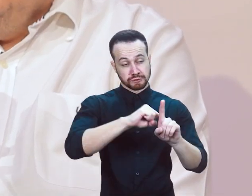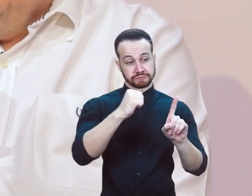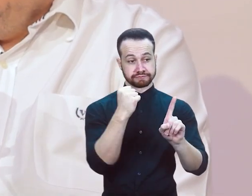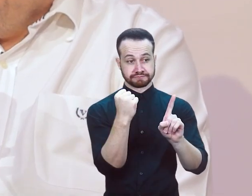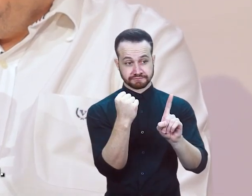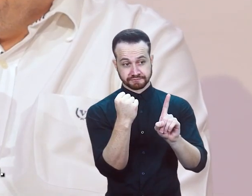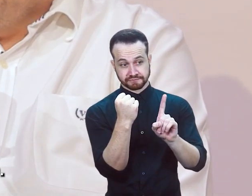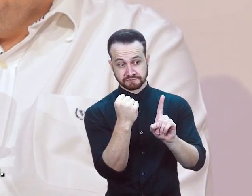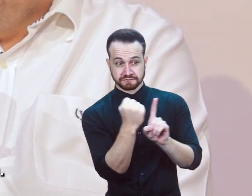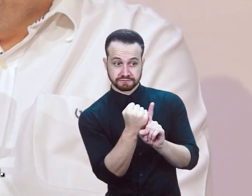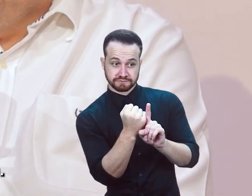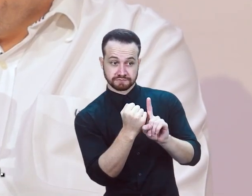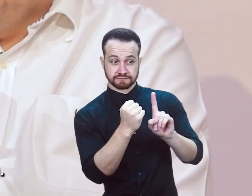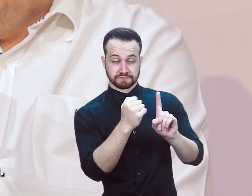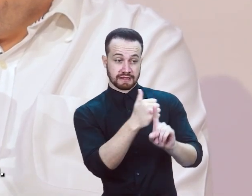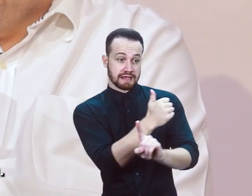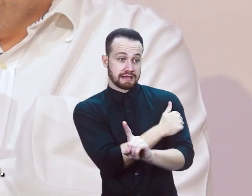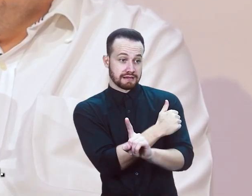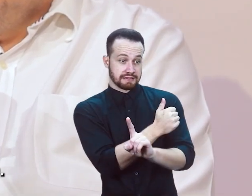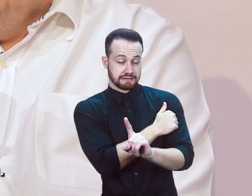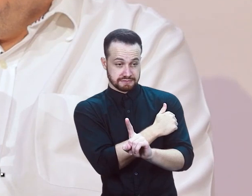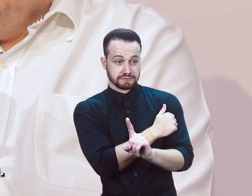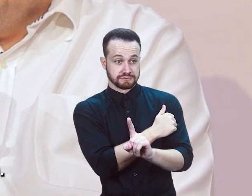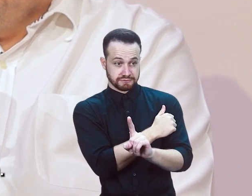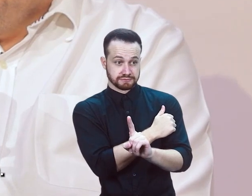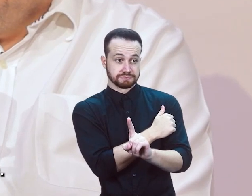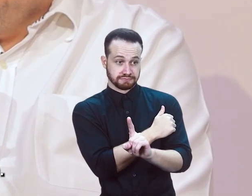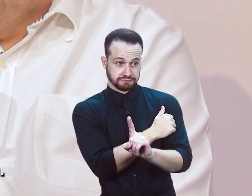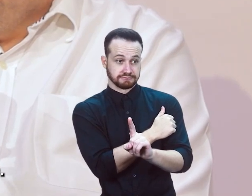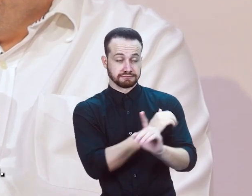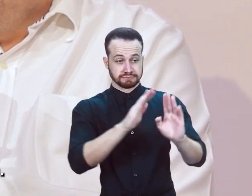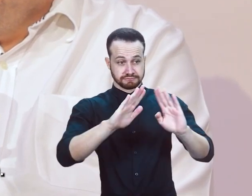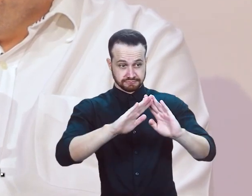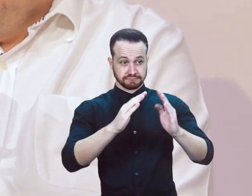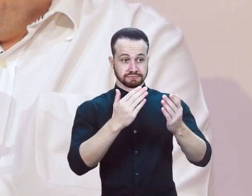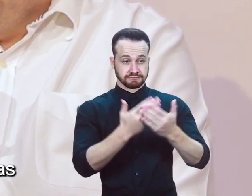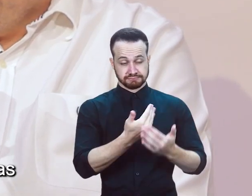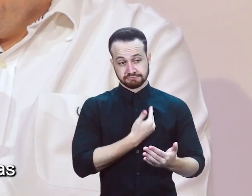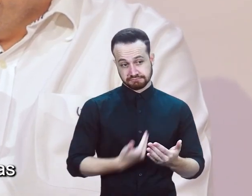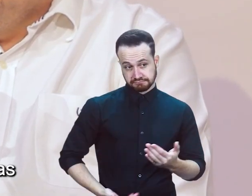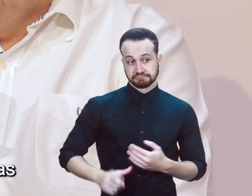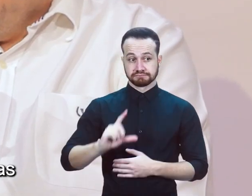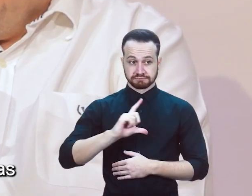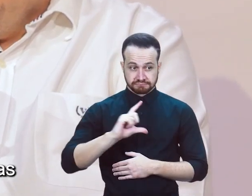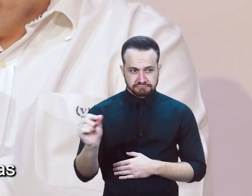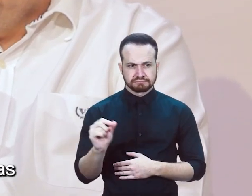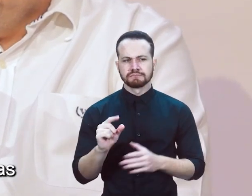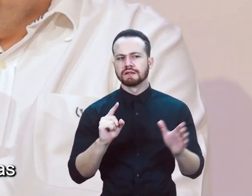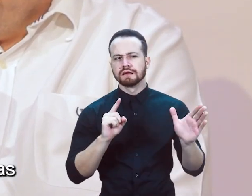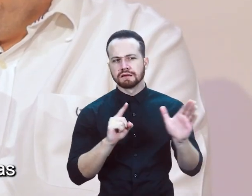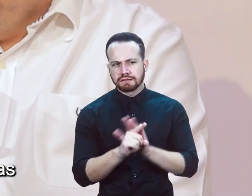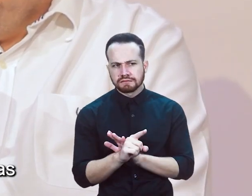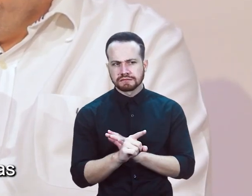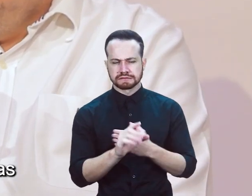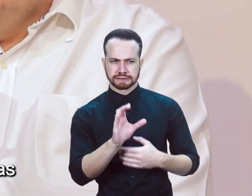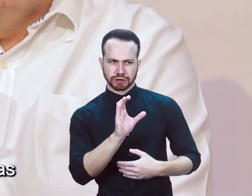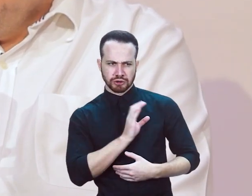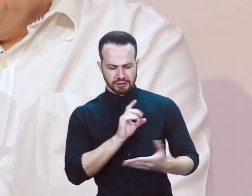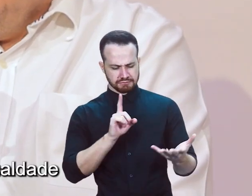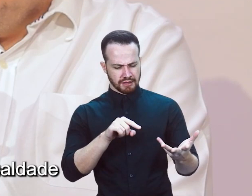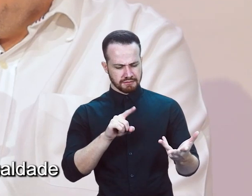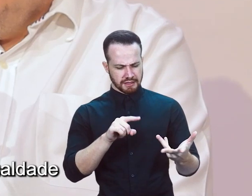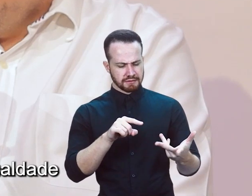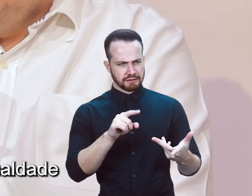sociais, para os alunos egressos do ensino público. Eu te pergunto, essas